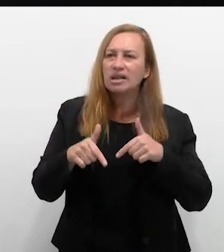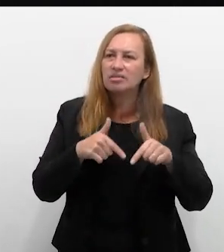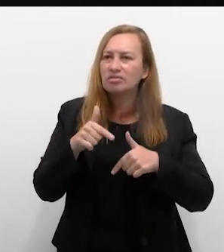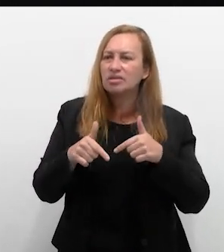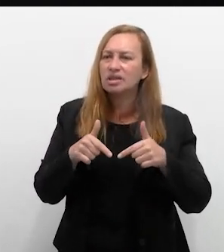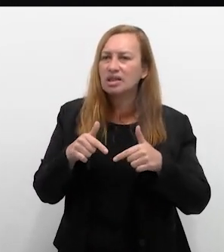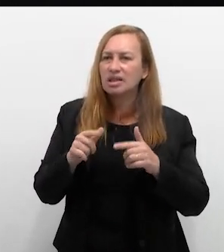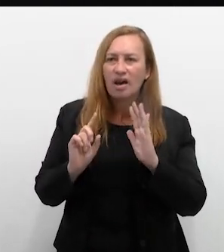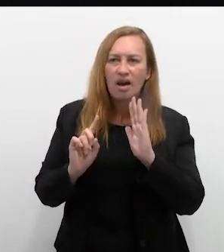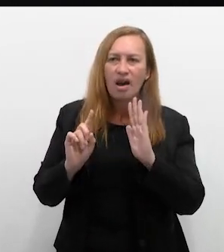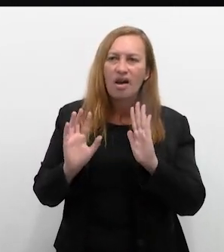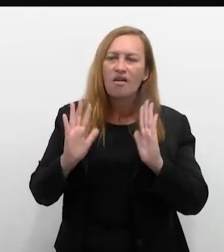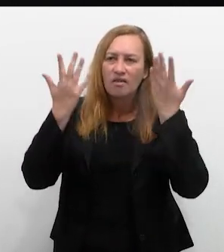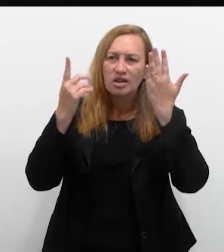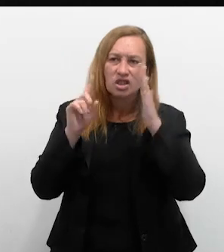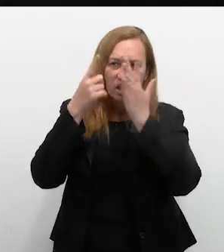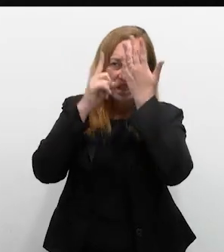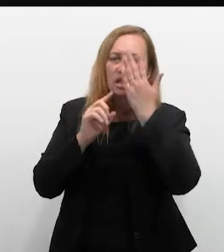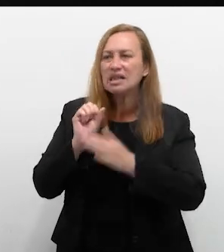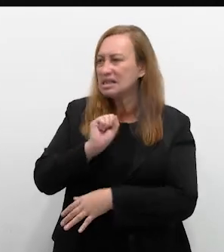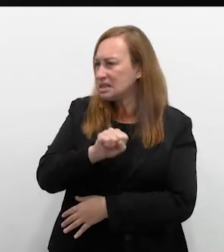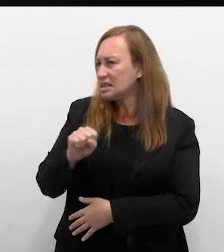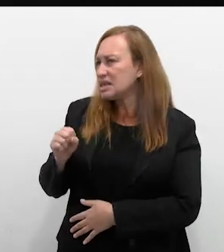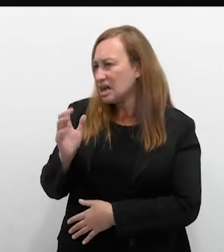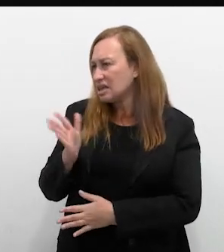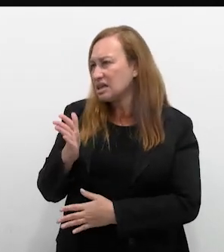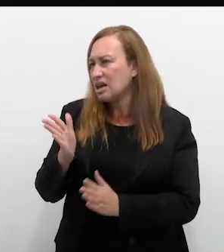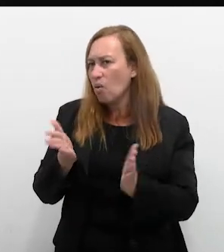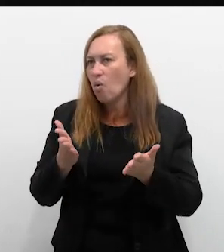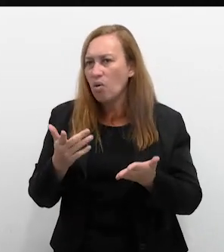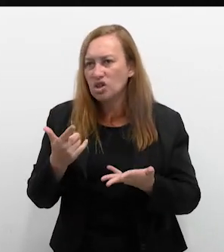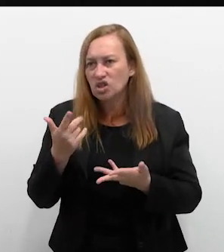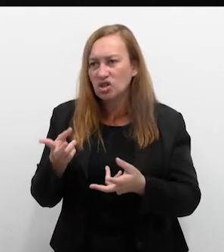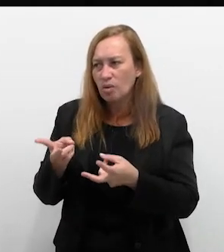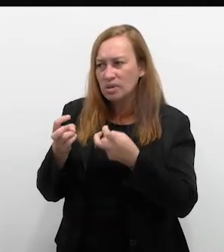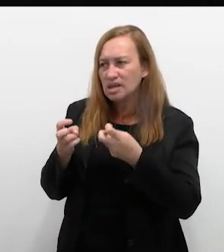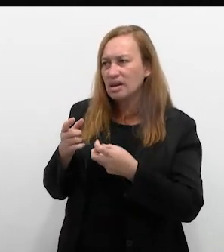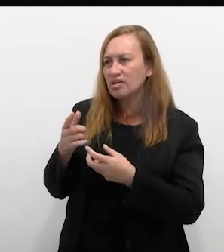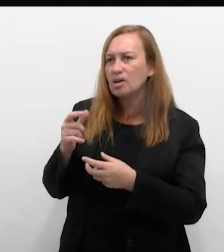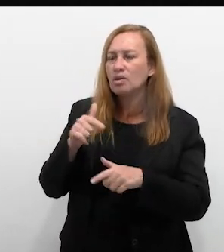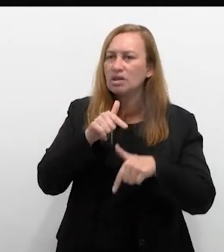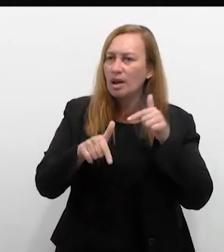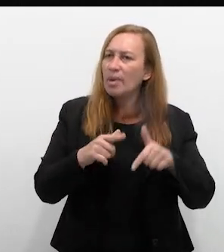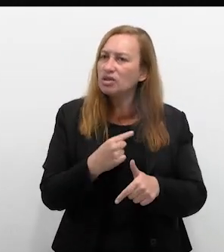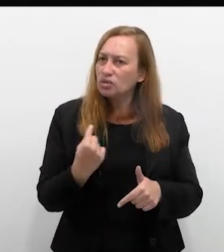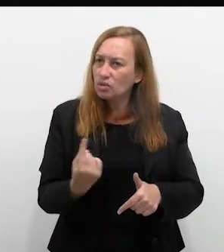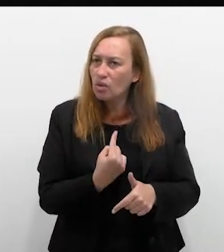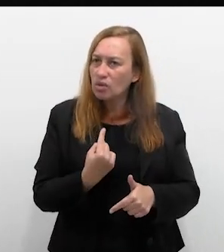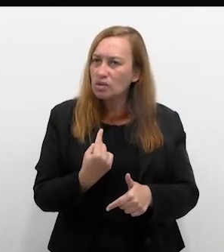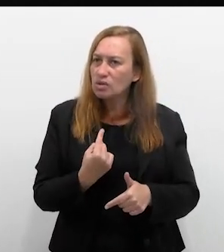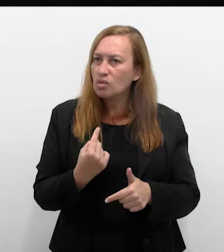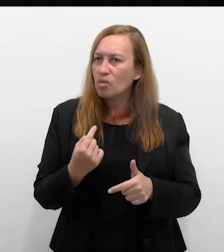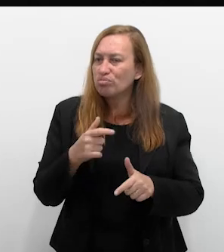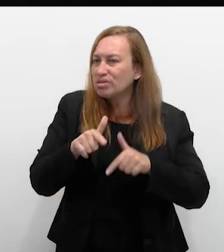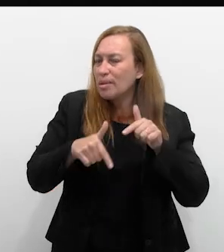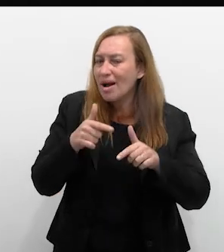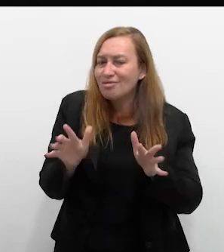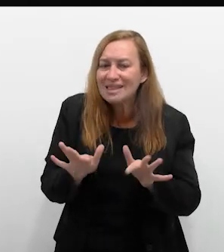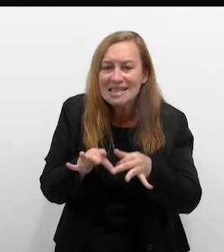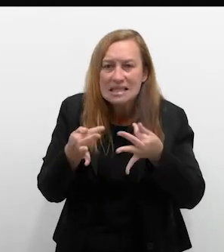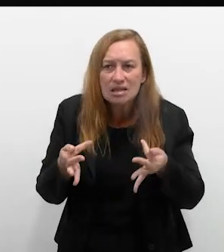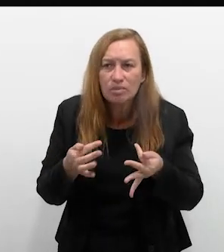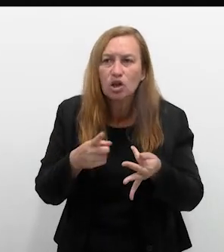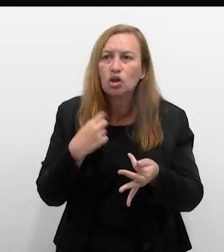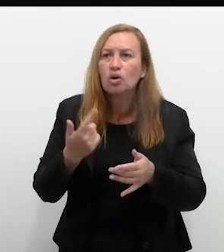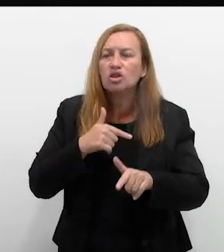festa carnaval? Eu acho que sim, porque até hoje a gente lida com essa questão, né, das pessoas olharem o trabalho que a gente faz, muitas vezes como um